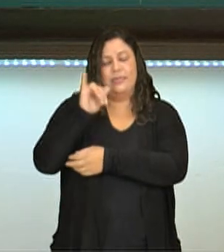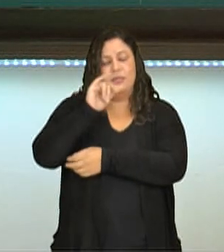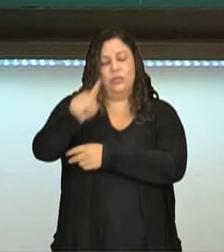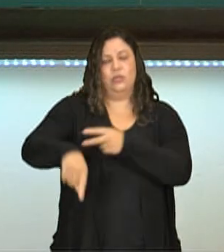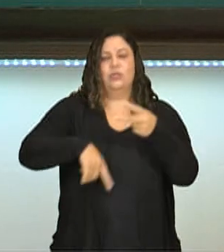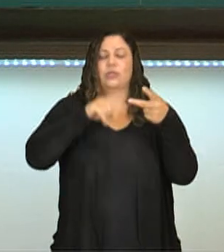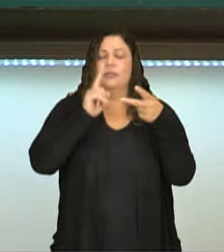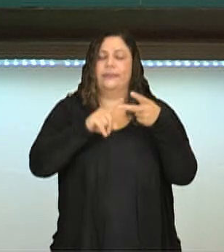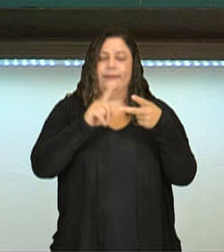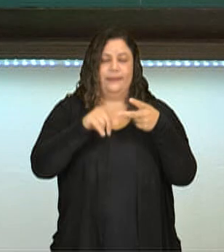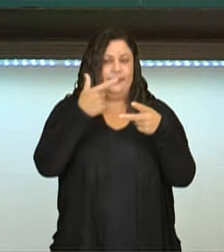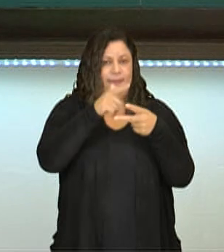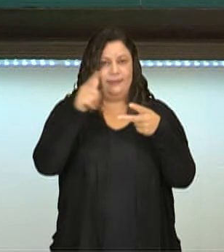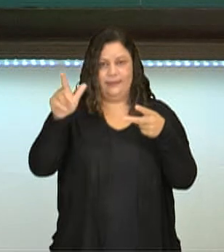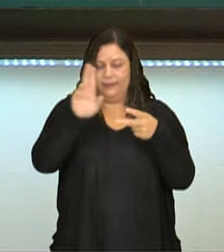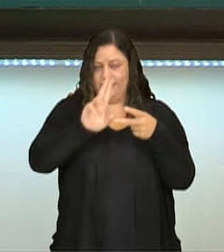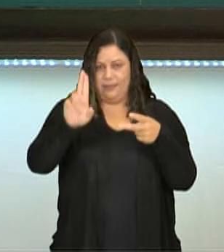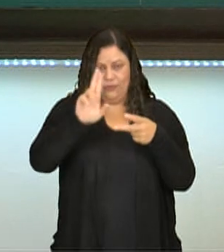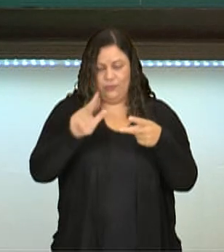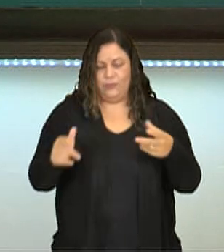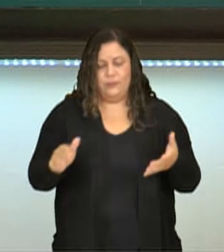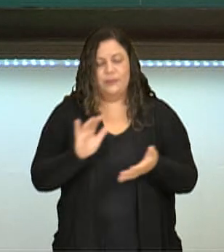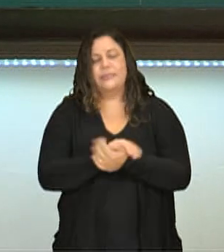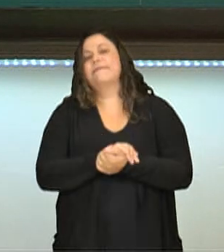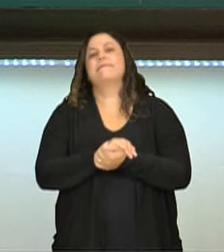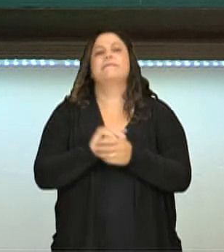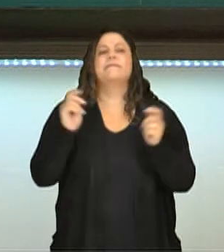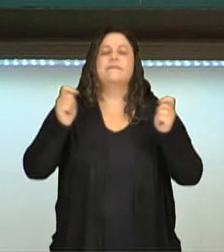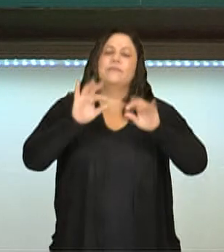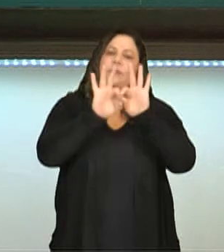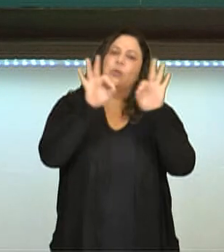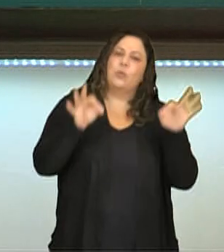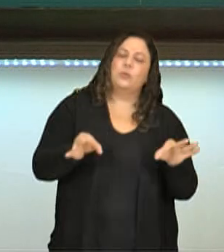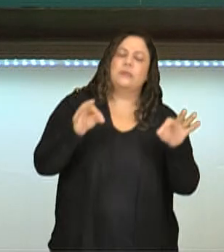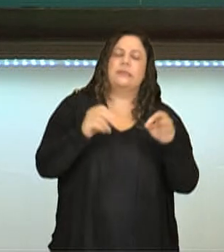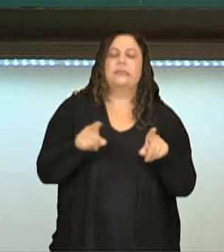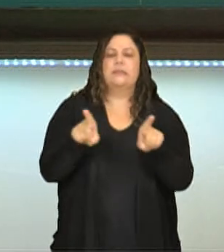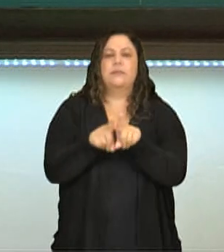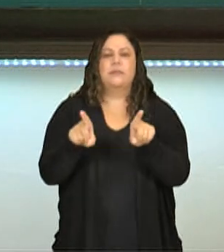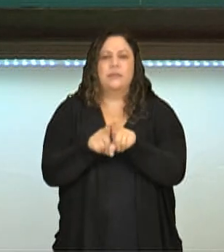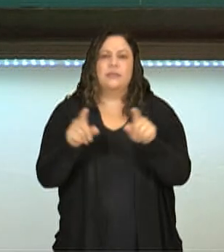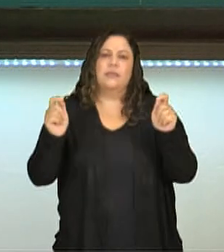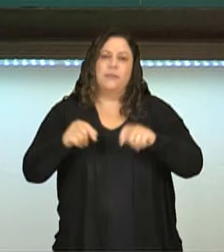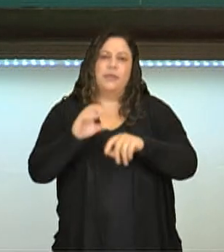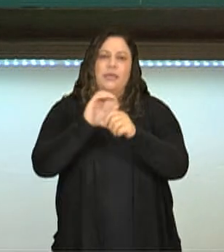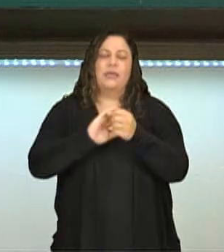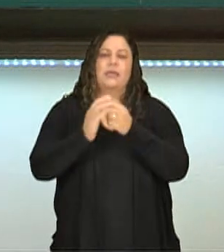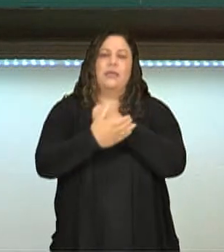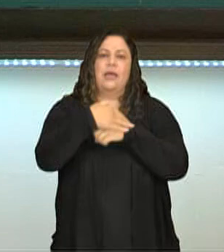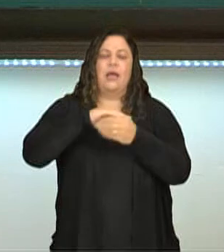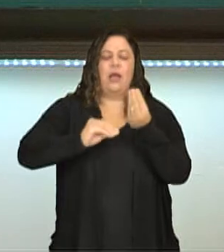E também os tipos de transporte passivo, difusão simples, facilitada e também a osmose.